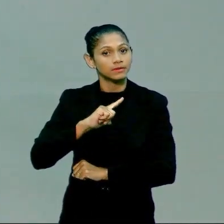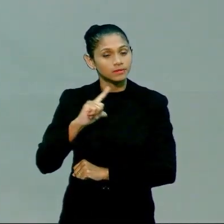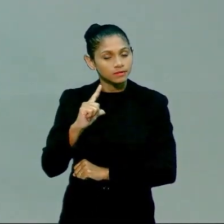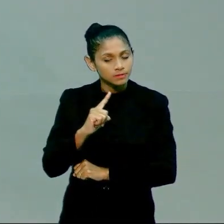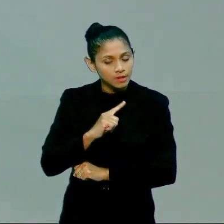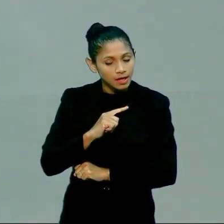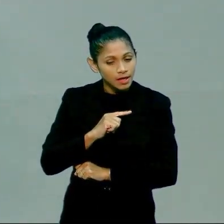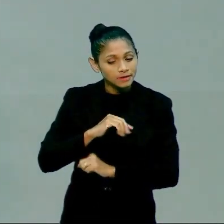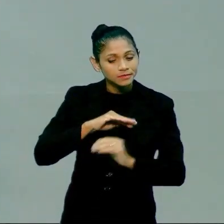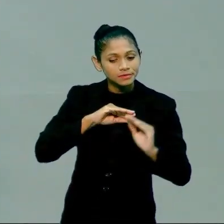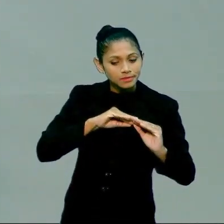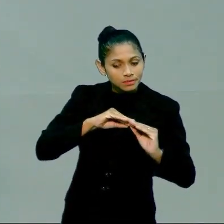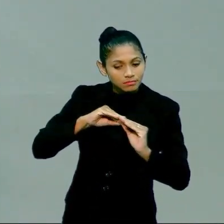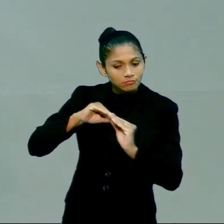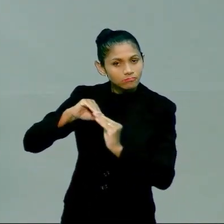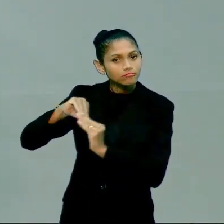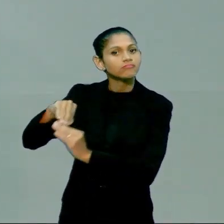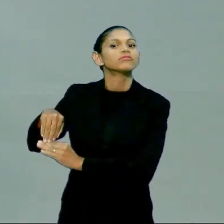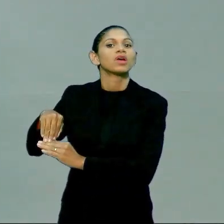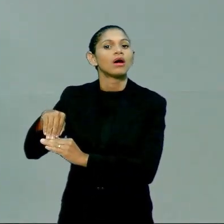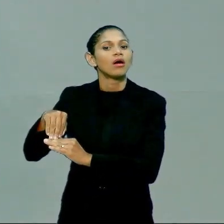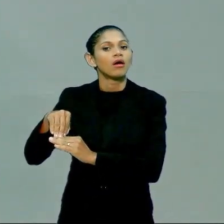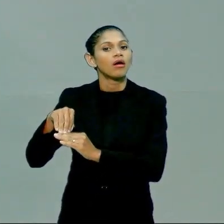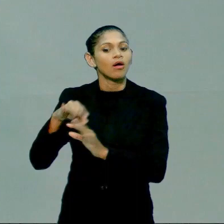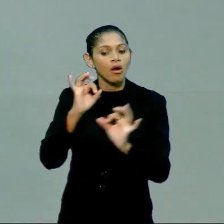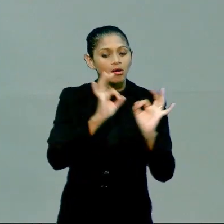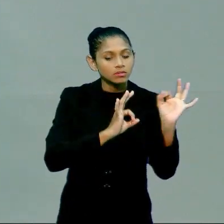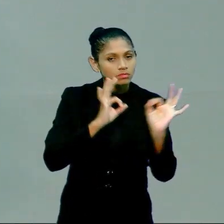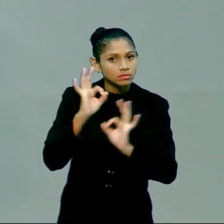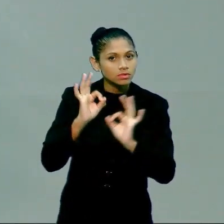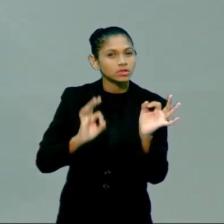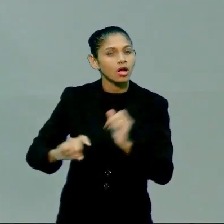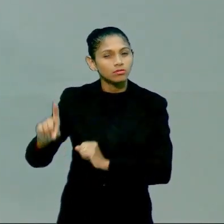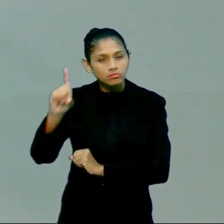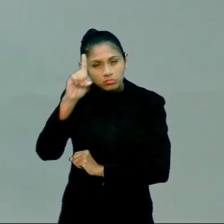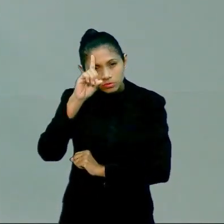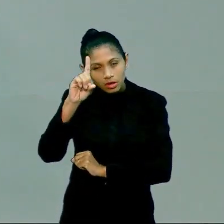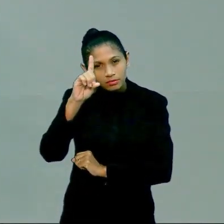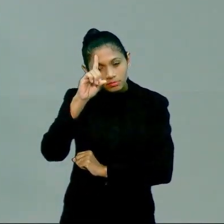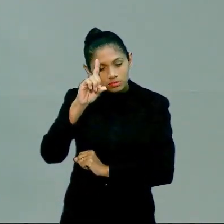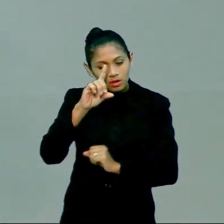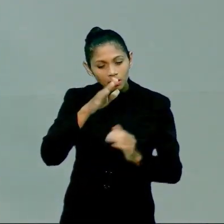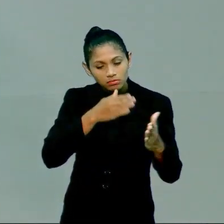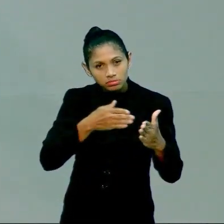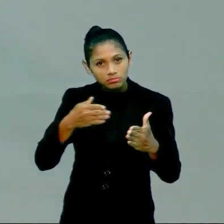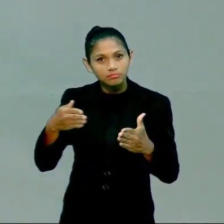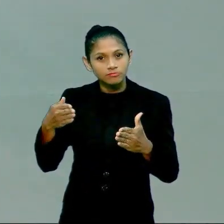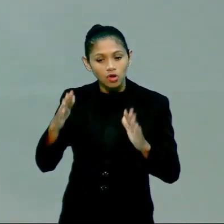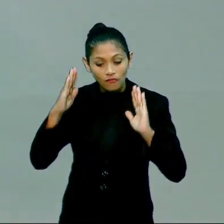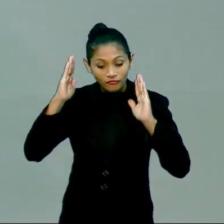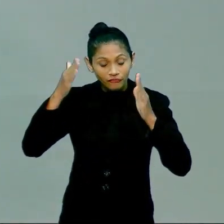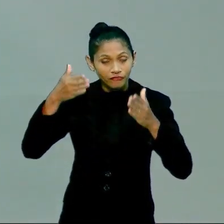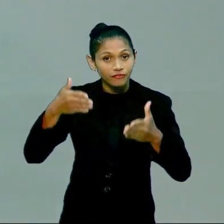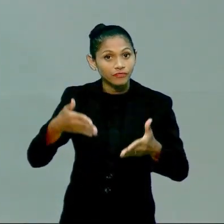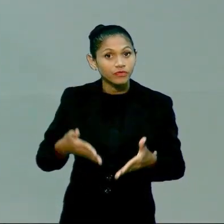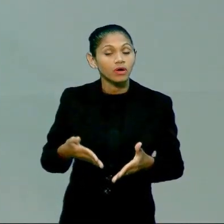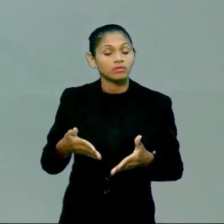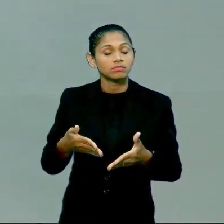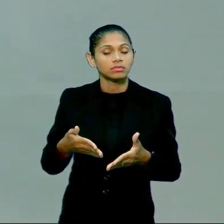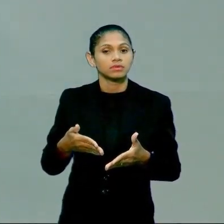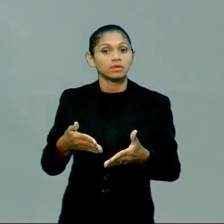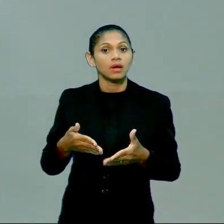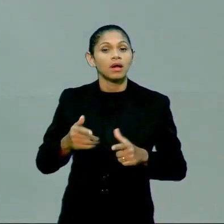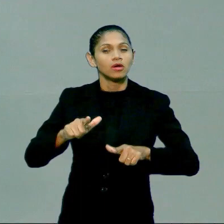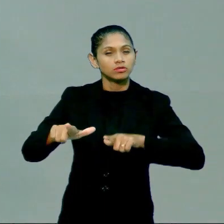de algumas coisas, né, organizar a nossa rotina, galera, para manter o foco. Cada vez mais, né, o mercado de trabalho